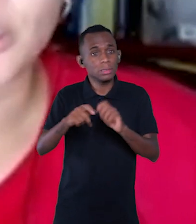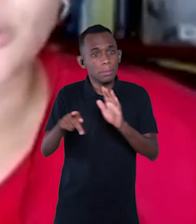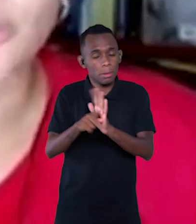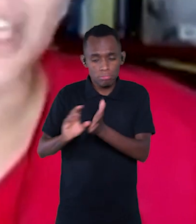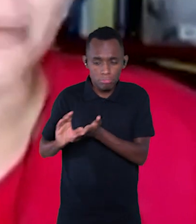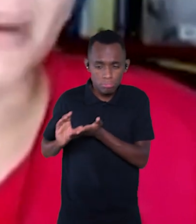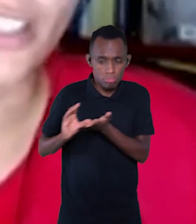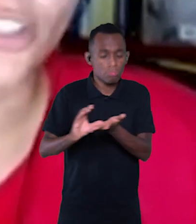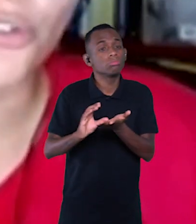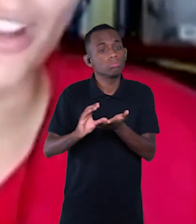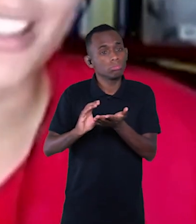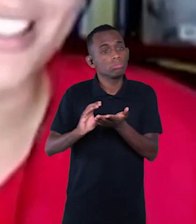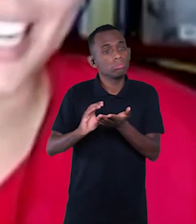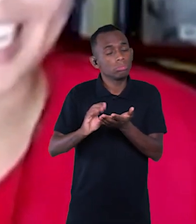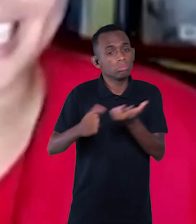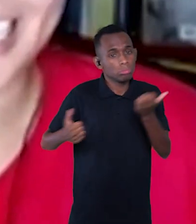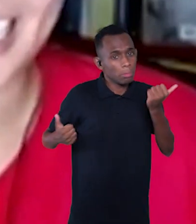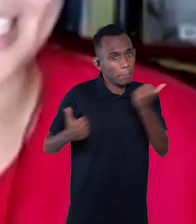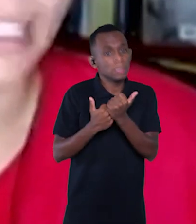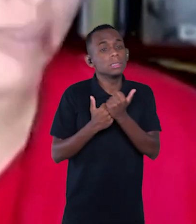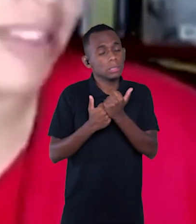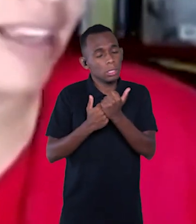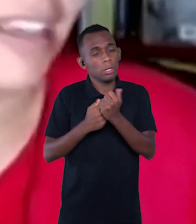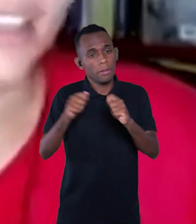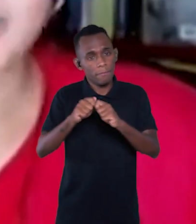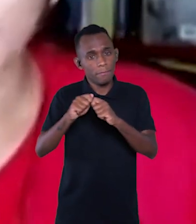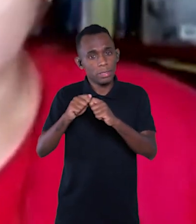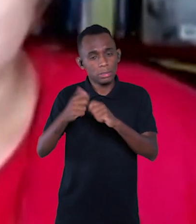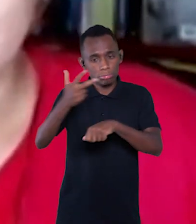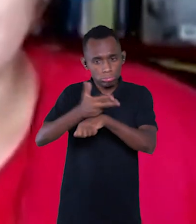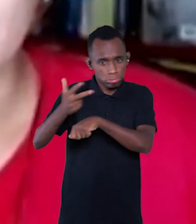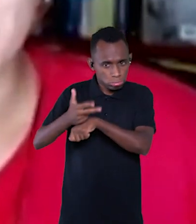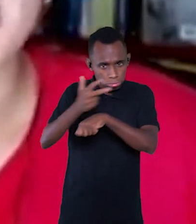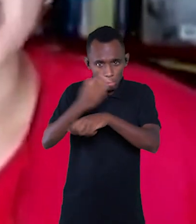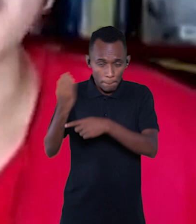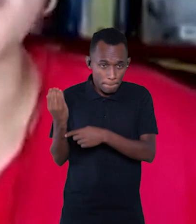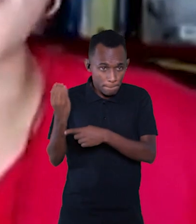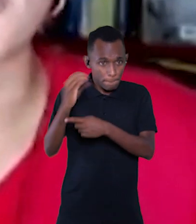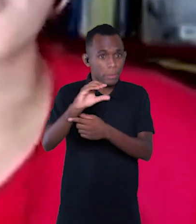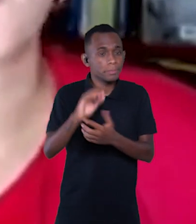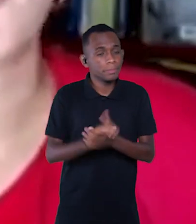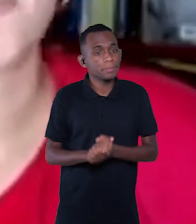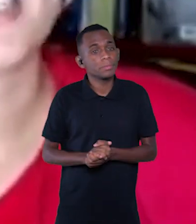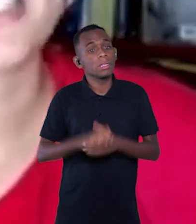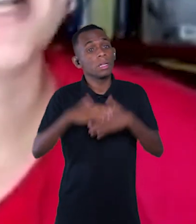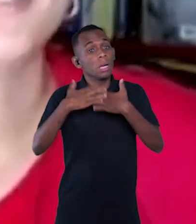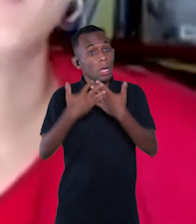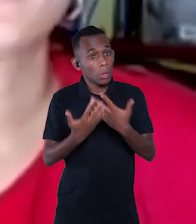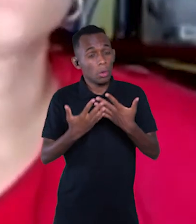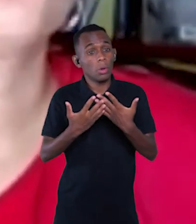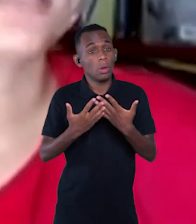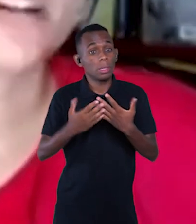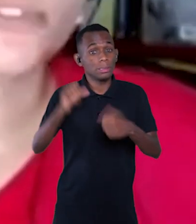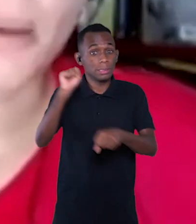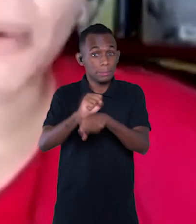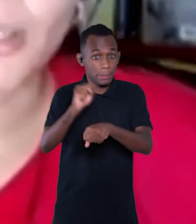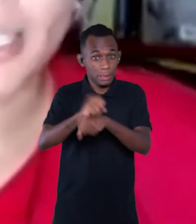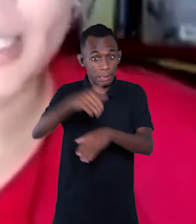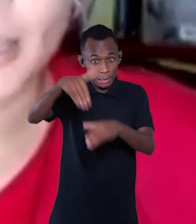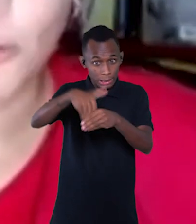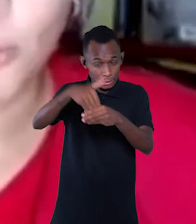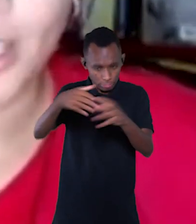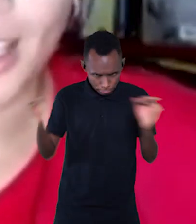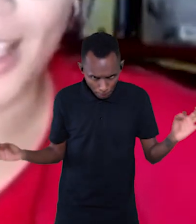do patrocínio do Checkmate. A gente fez esses 3 clipes. Então, Conchinha já foi lançado e agora a gente estava esperando passar esse furacão